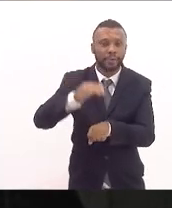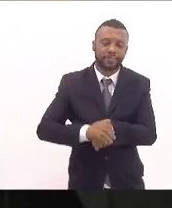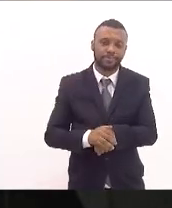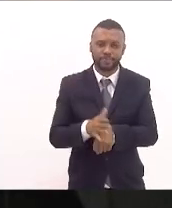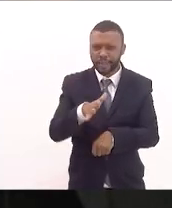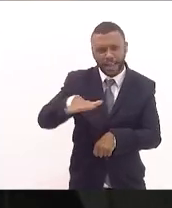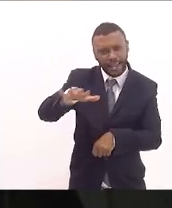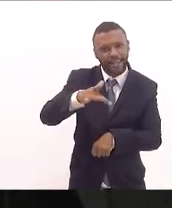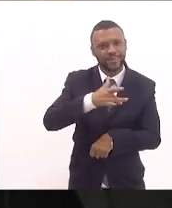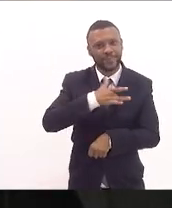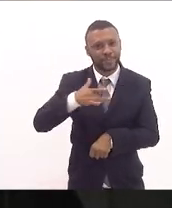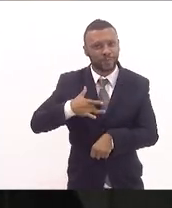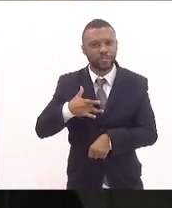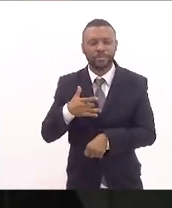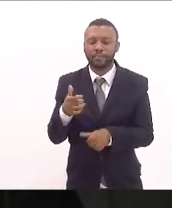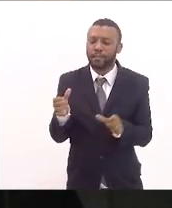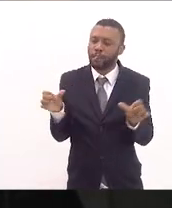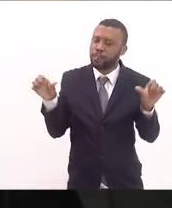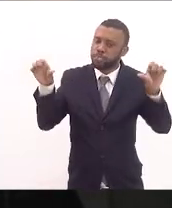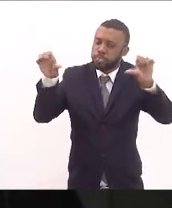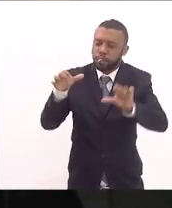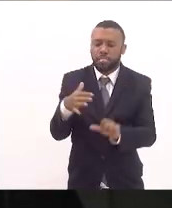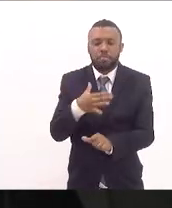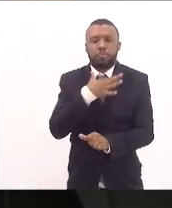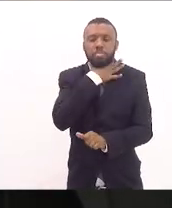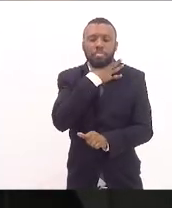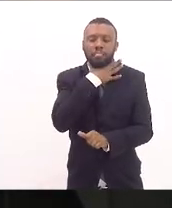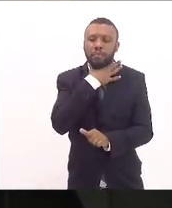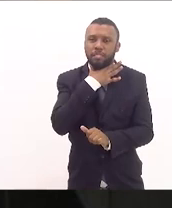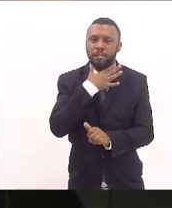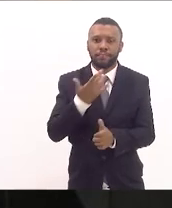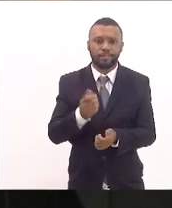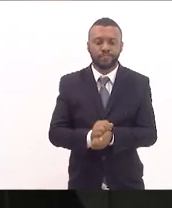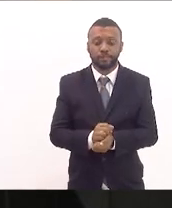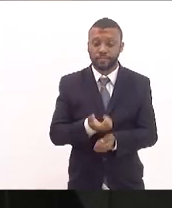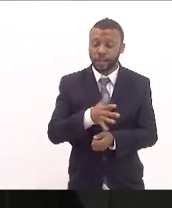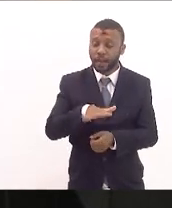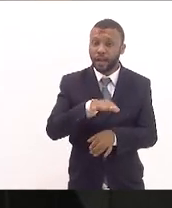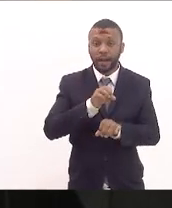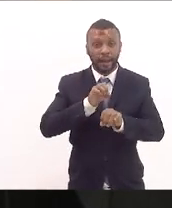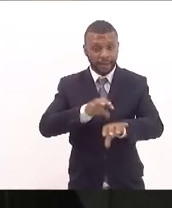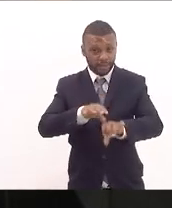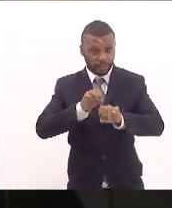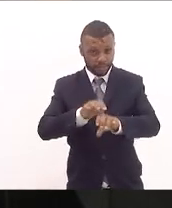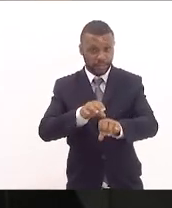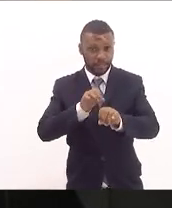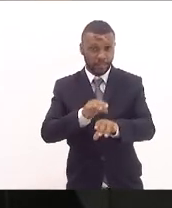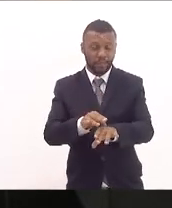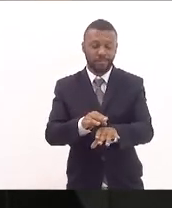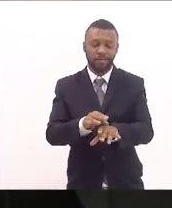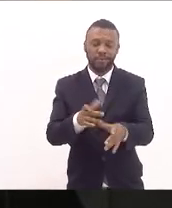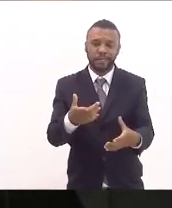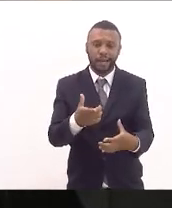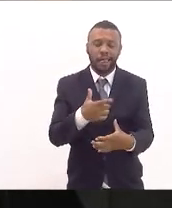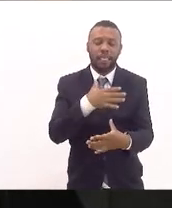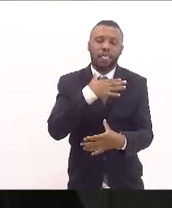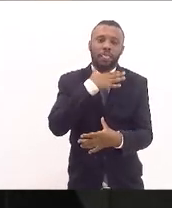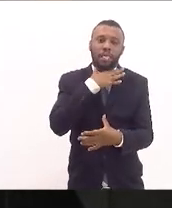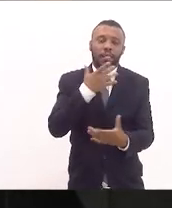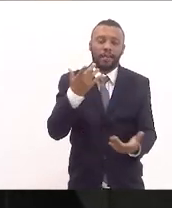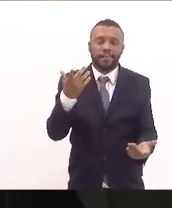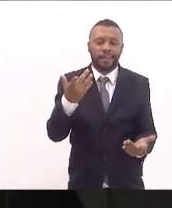saúde vai muito mal e a educação ta Respirando